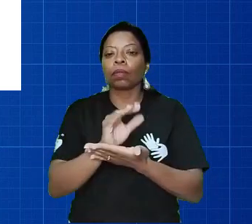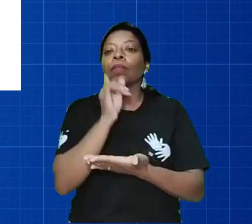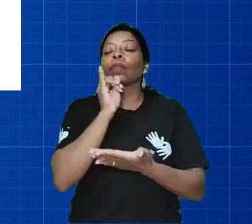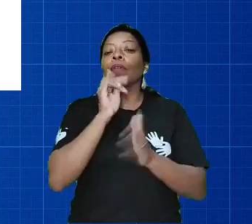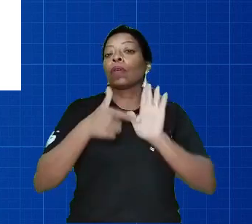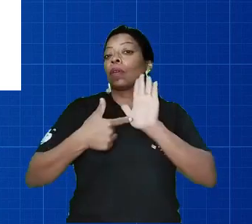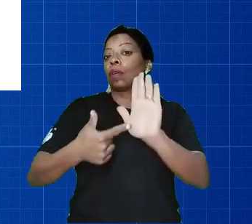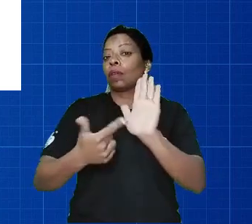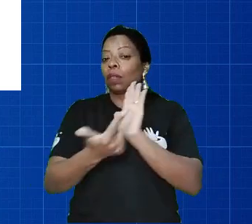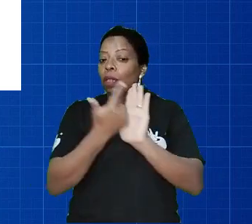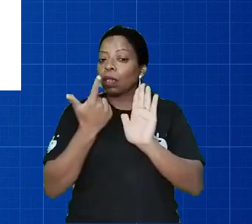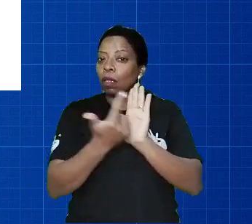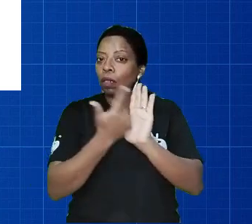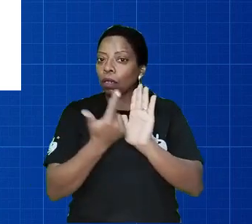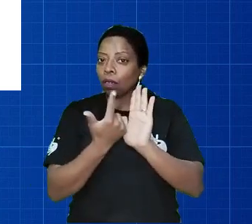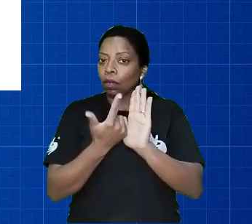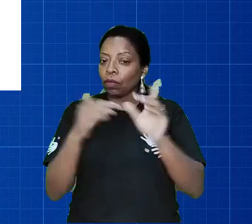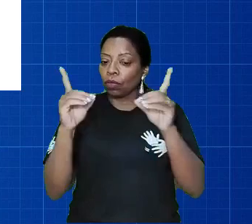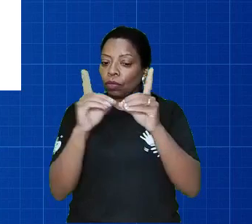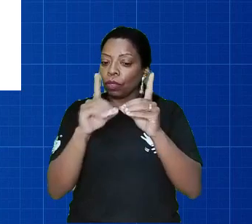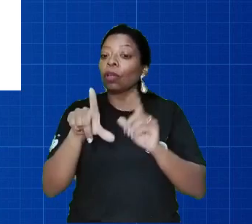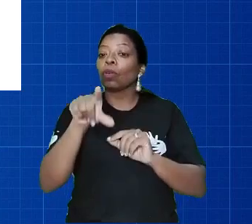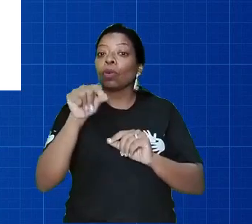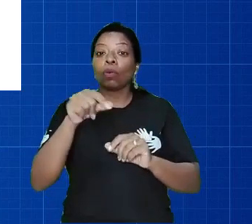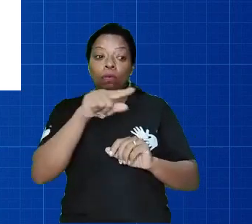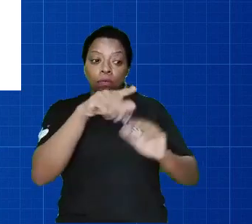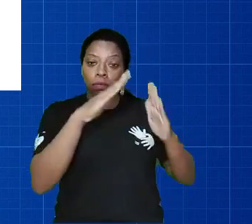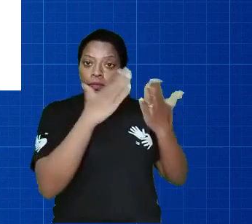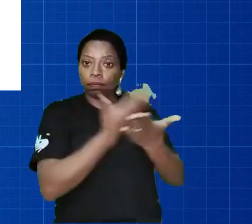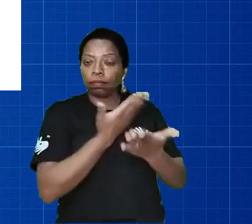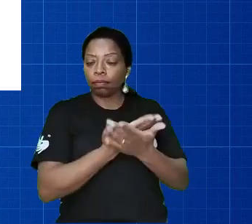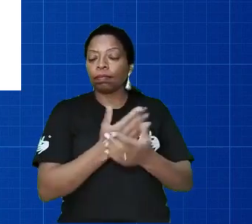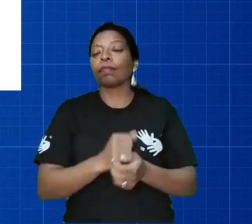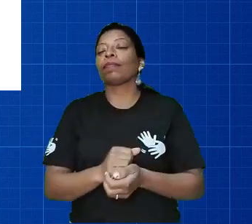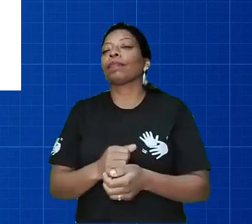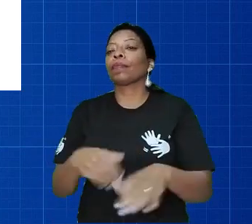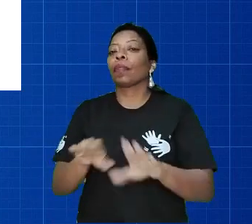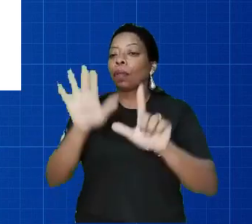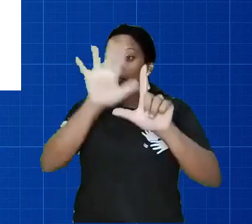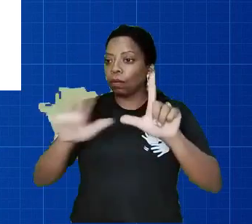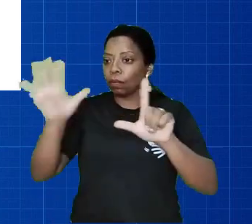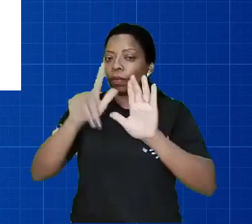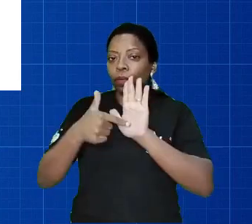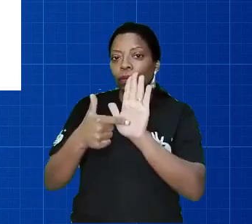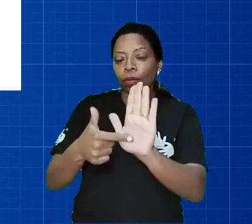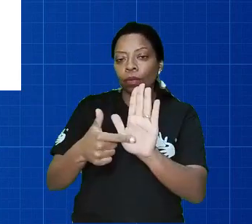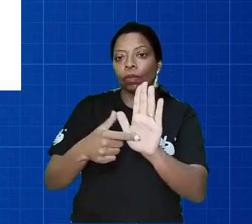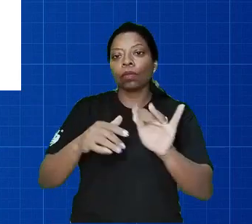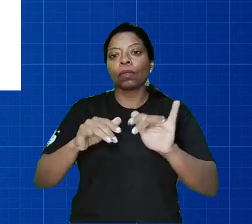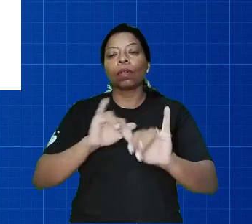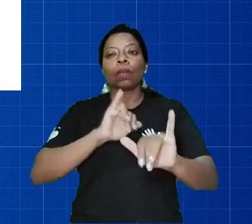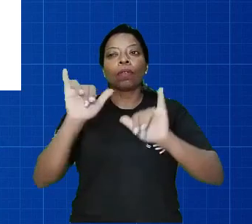livro didático. E nesta plataforma também são inclusas as